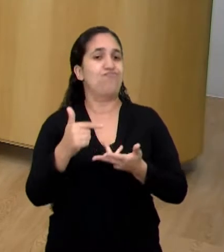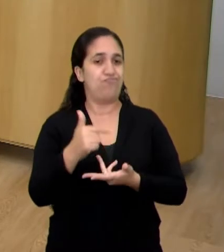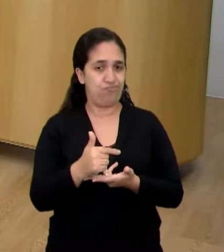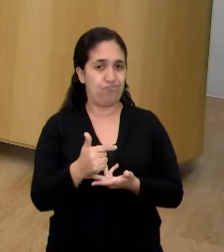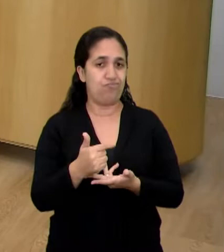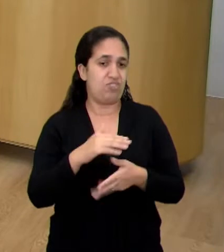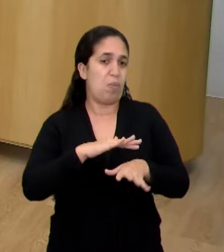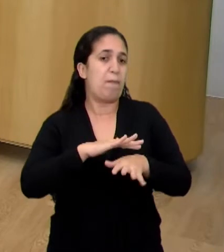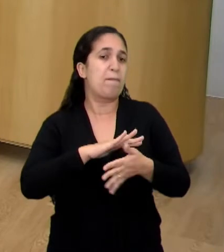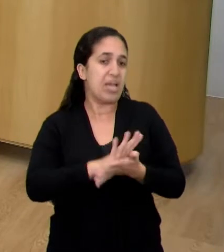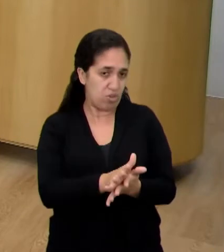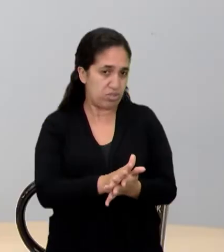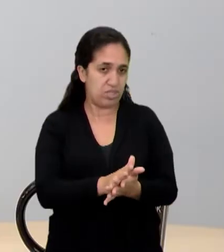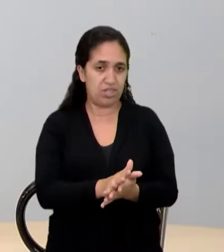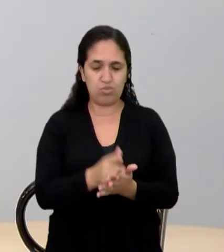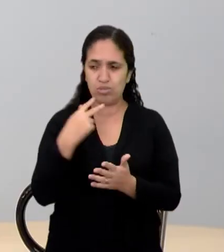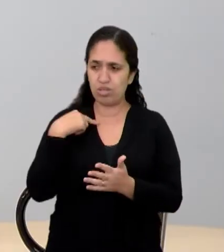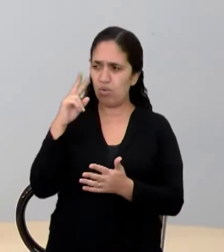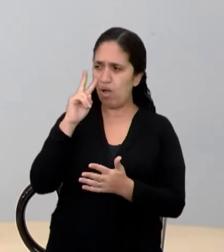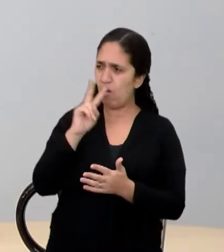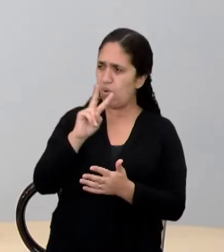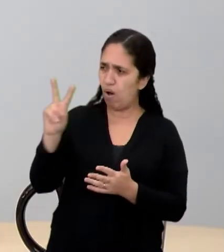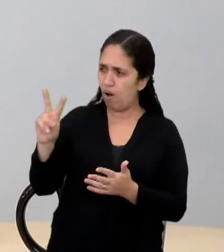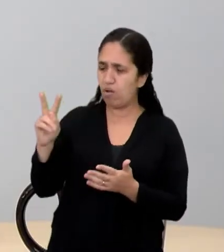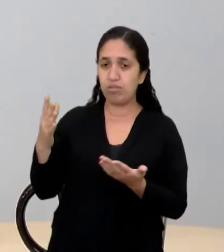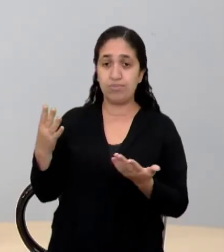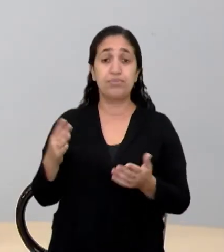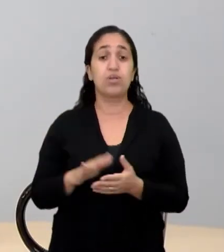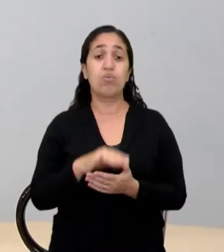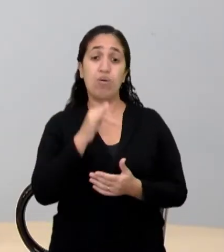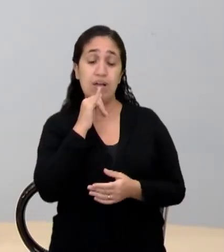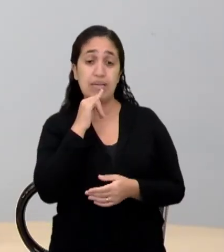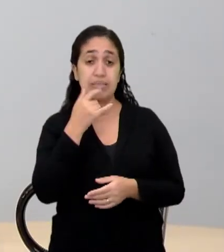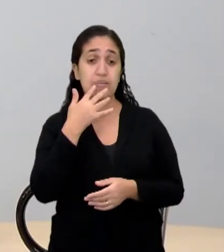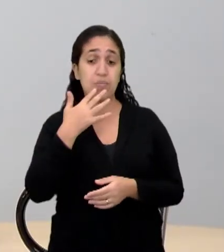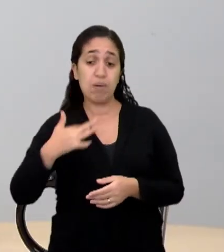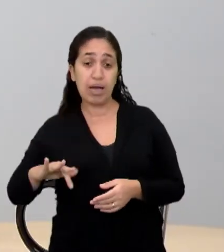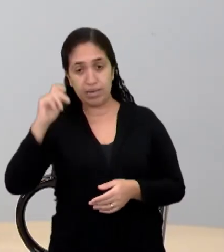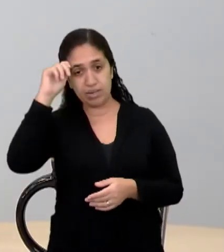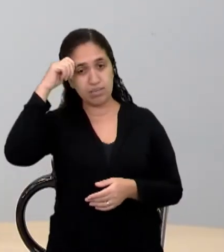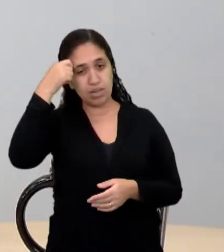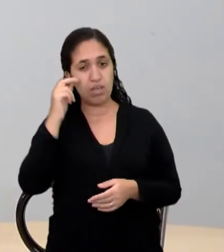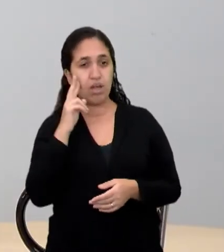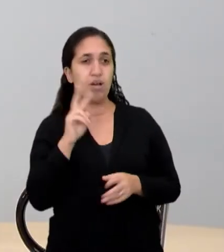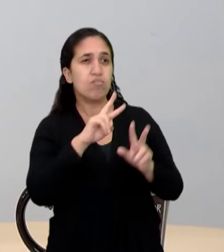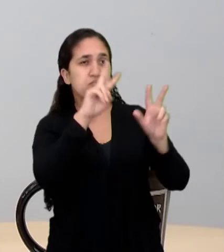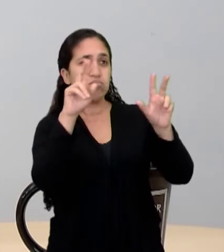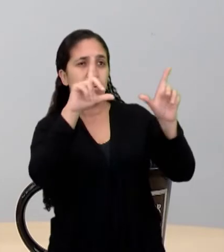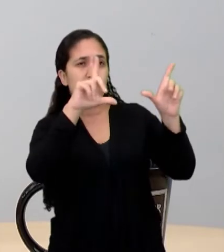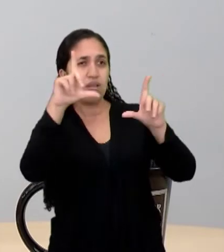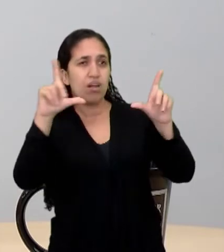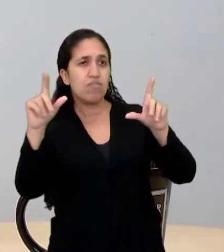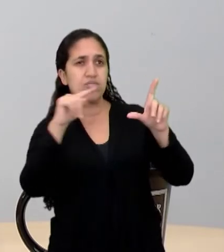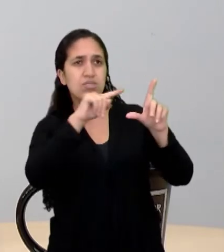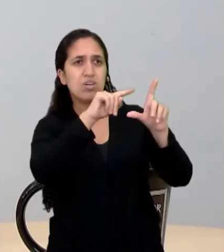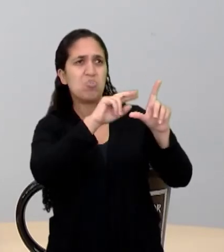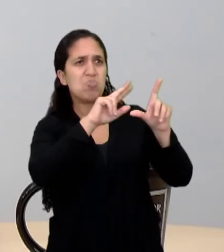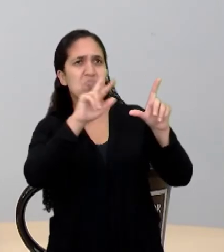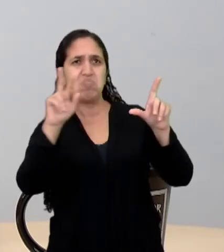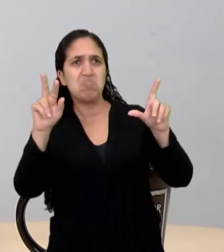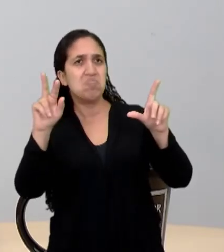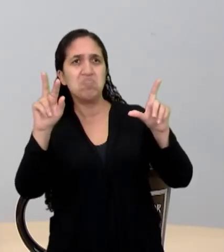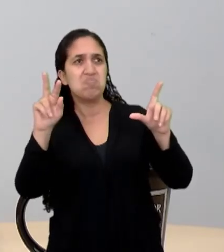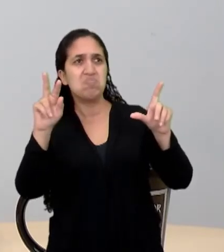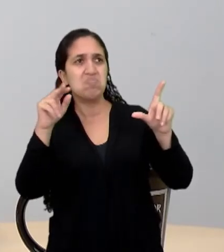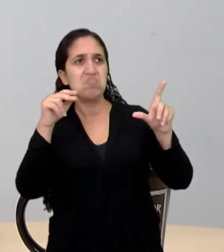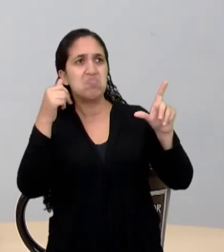fala, não me vejo ali. Por exemplo, como que uma pessoa, uma criança negra vai observar, fala assim, nas novelas e tudo que é passado na mídia, nunca mostra